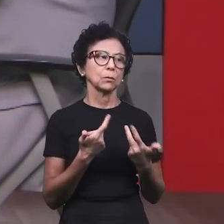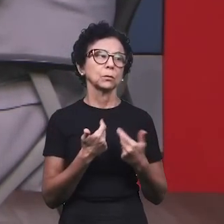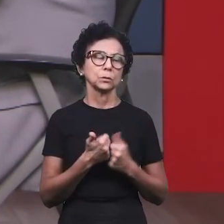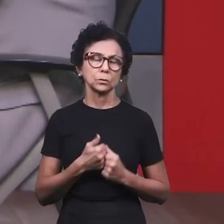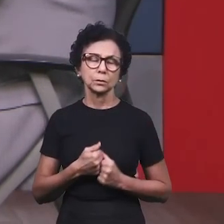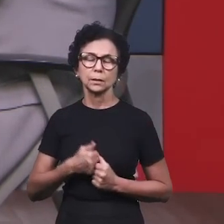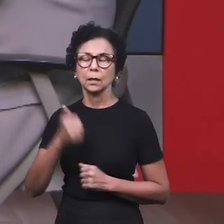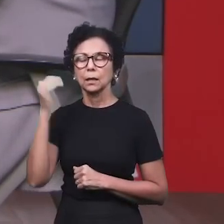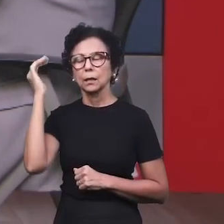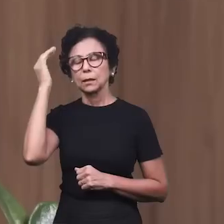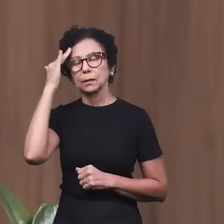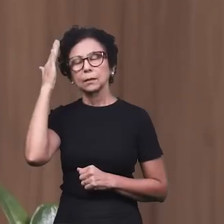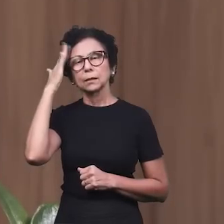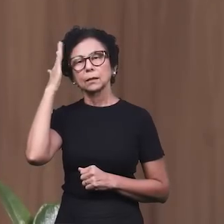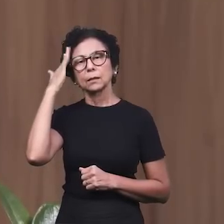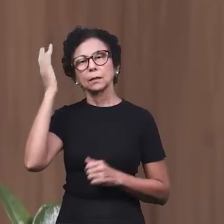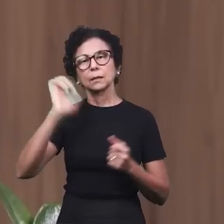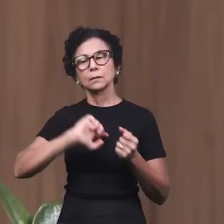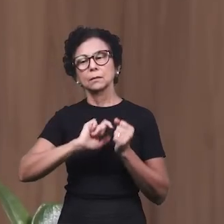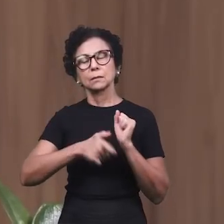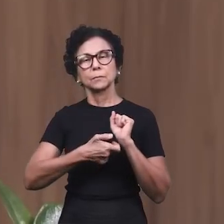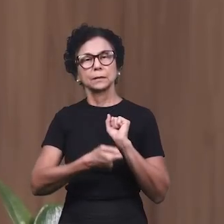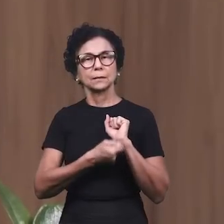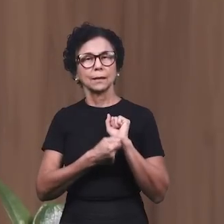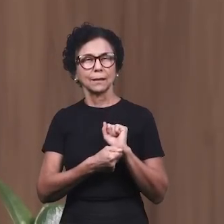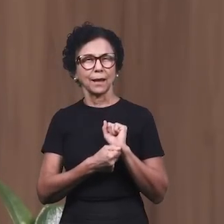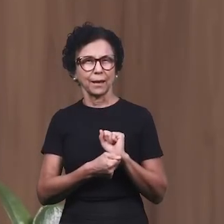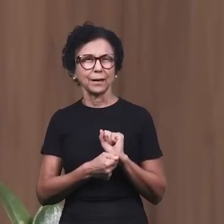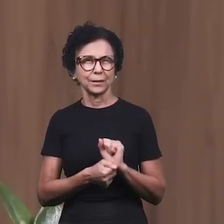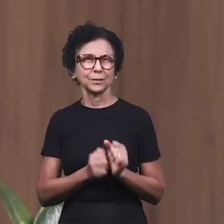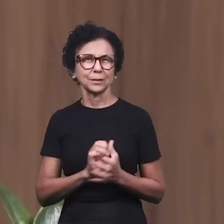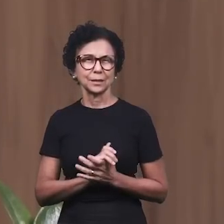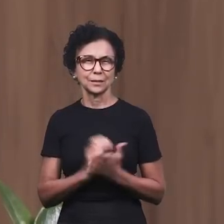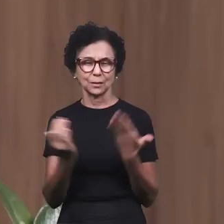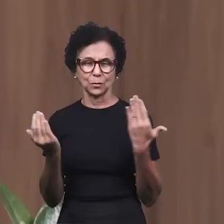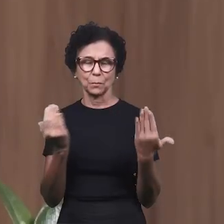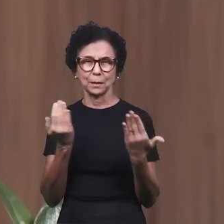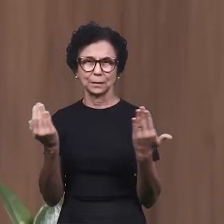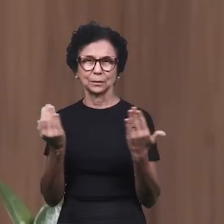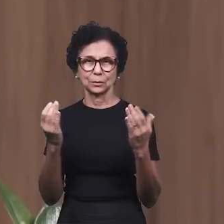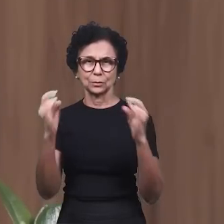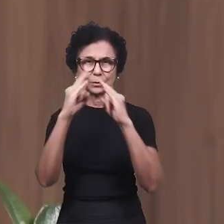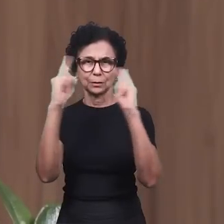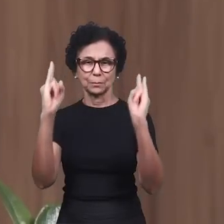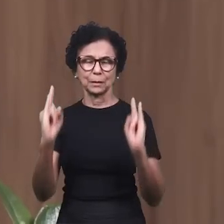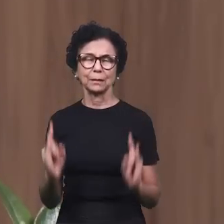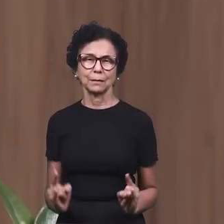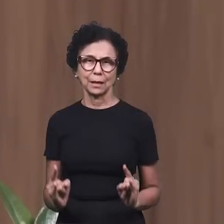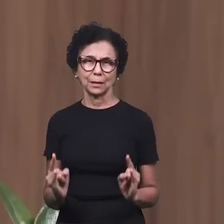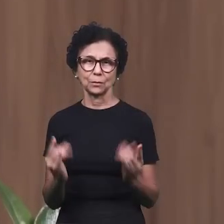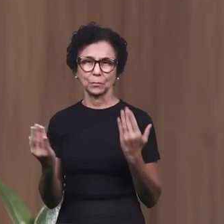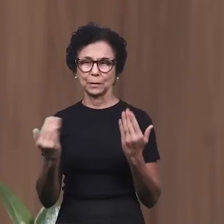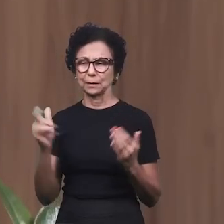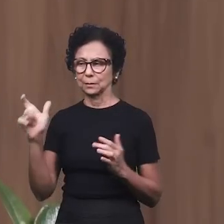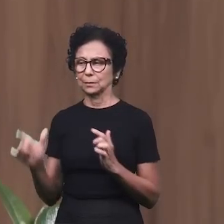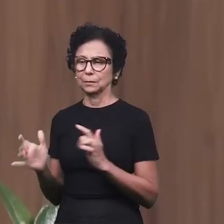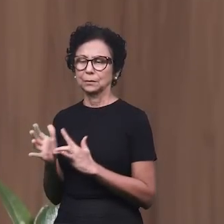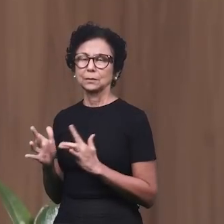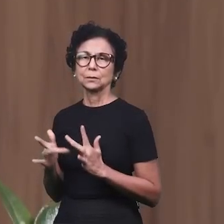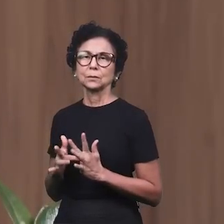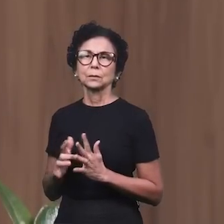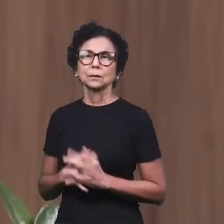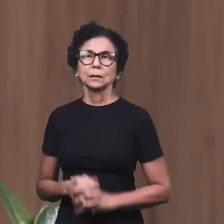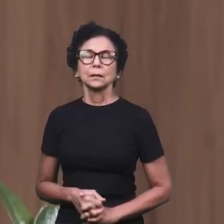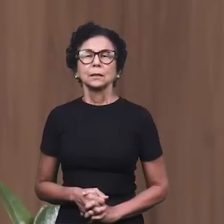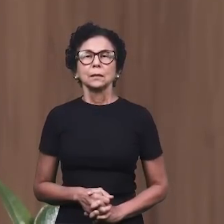entender todos esses mistérios, né, essas figuras expostas no tabernáculo a respeito de Jesus. E eu